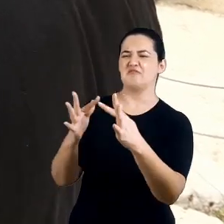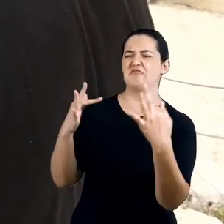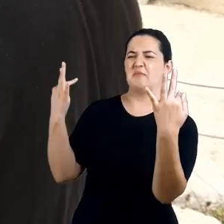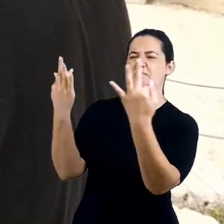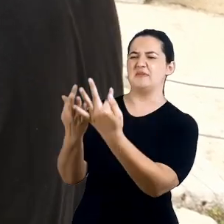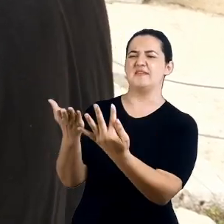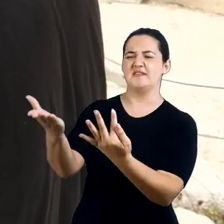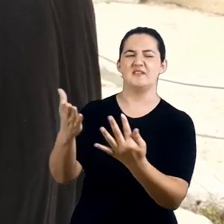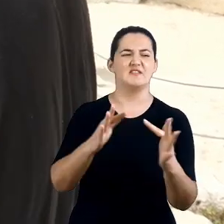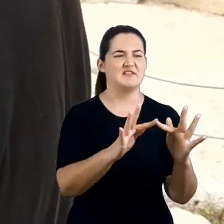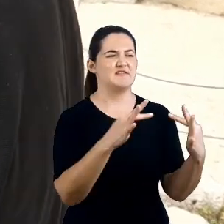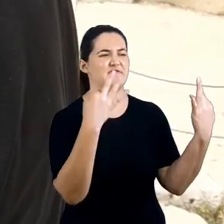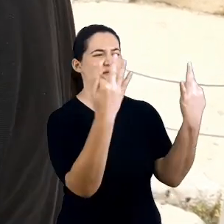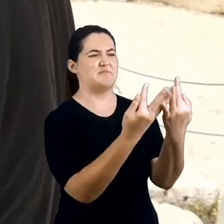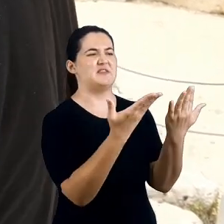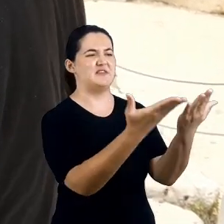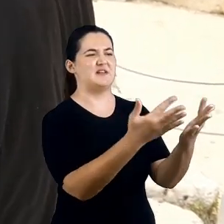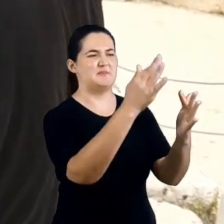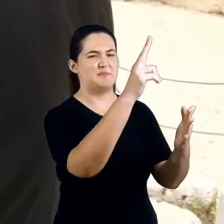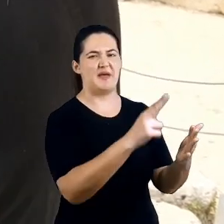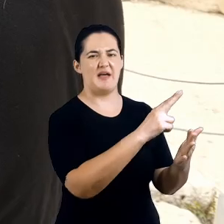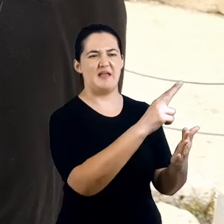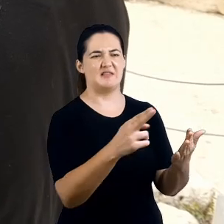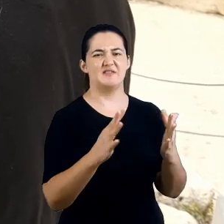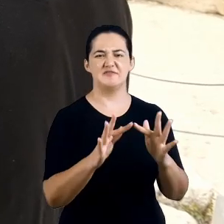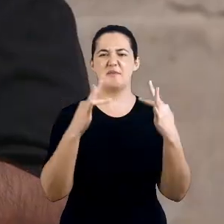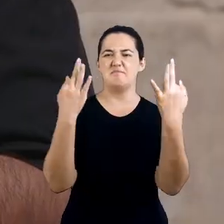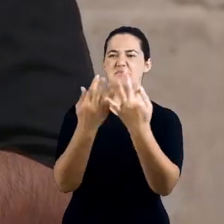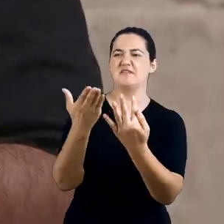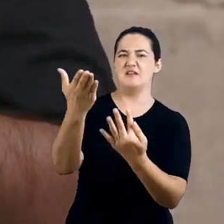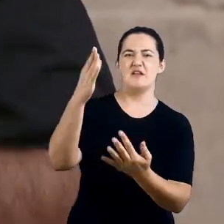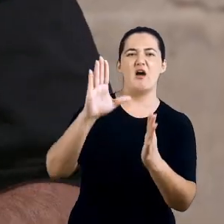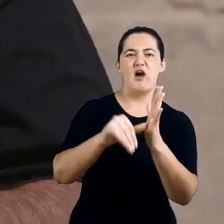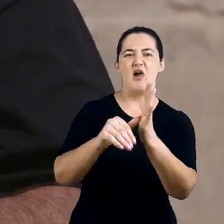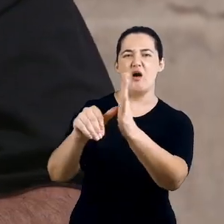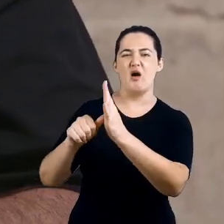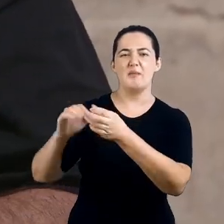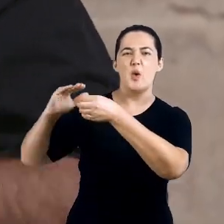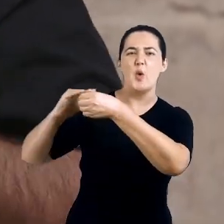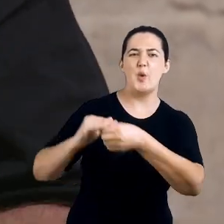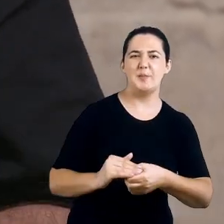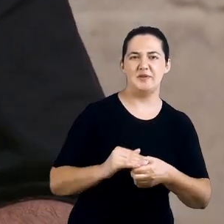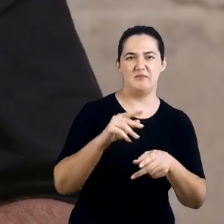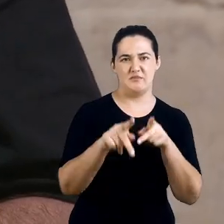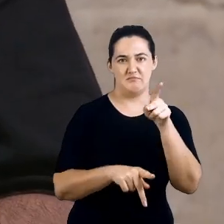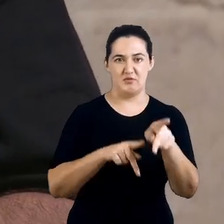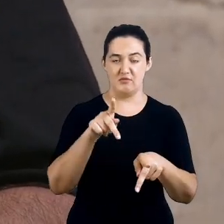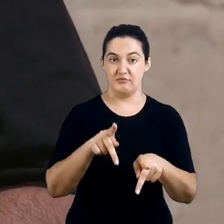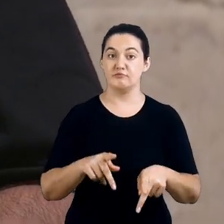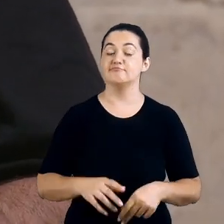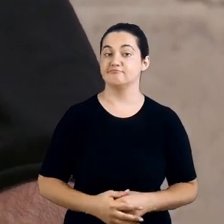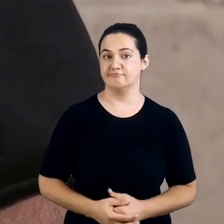da família de Catros, das famílias dos padres que roubavam e que oprimem o povo.